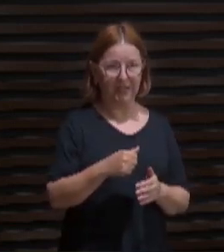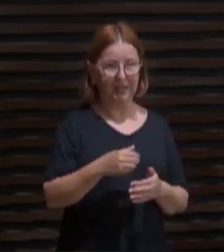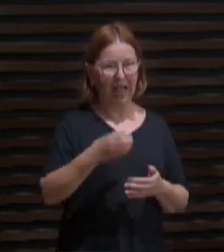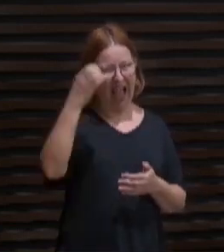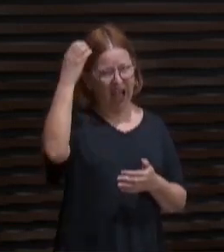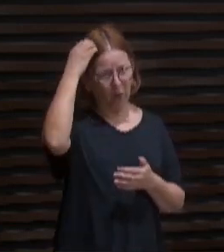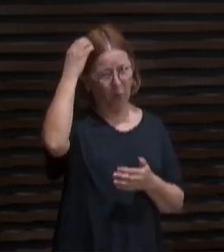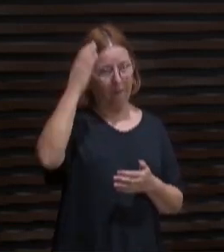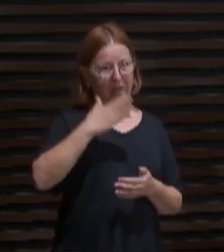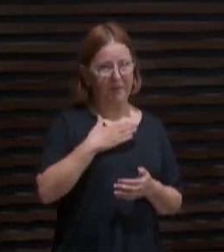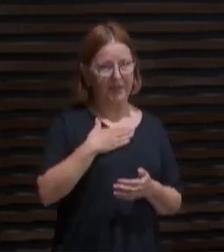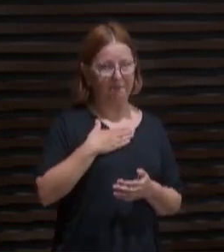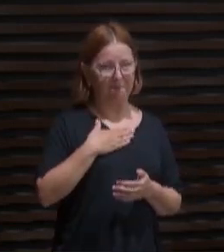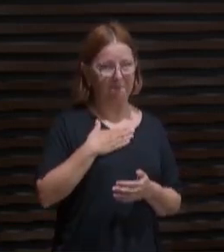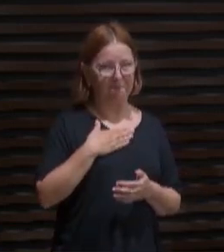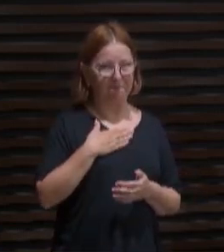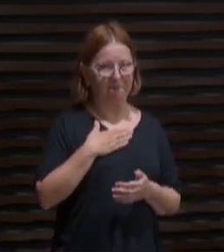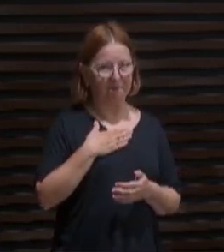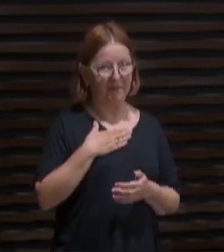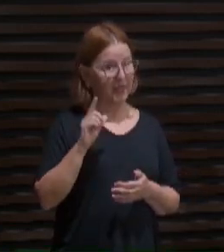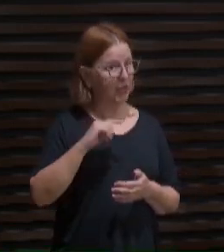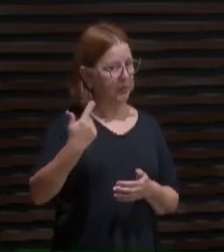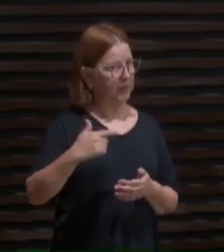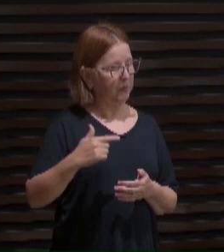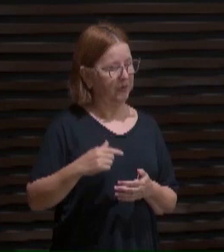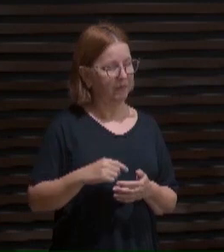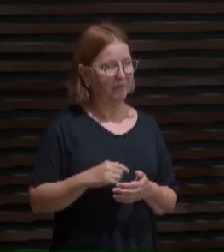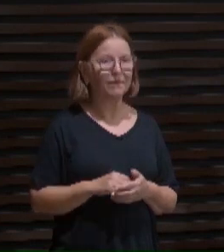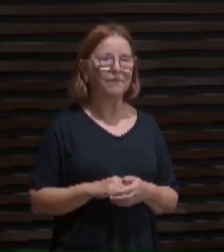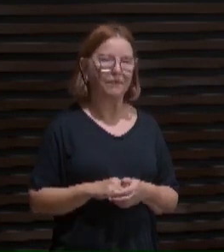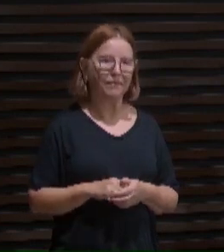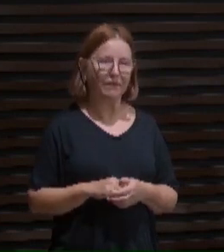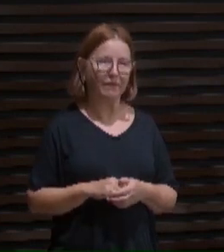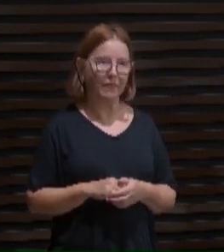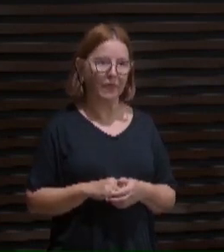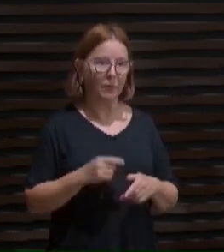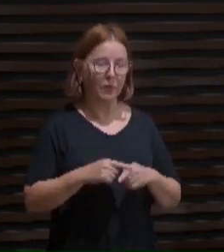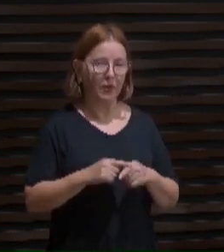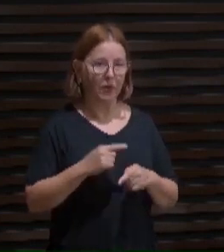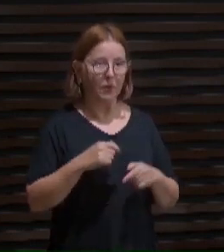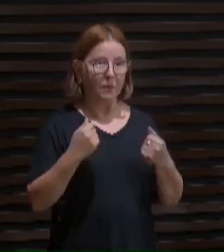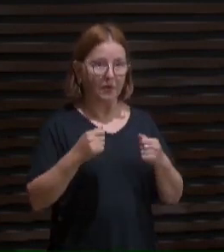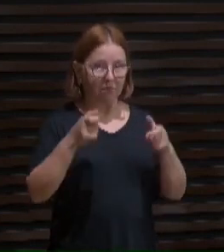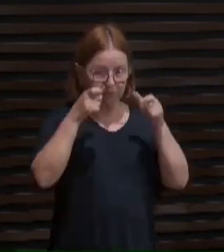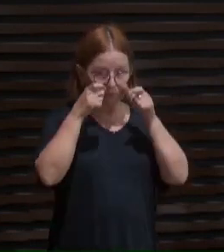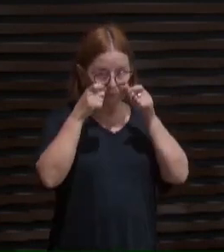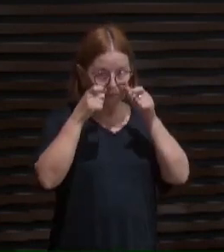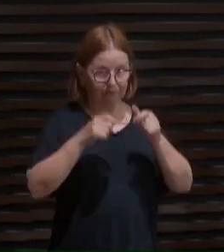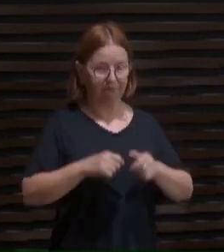Não é a segunda vez. Porque eu tenho que estar atento.